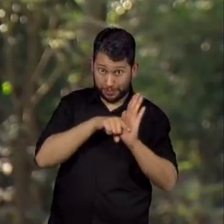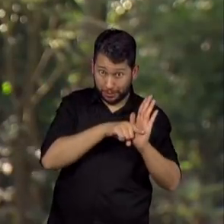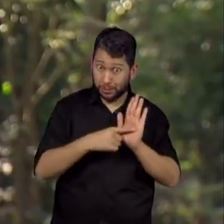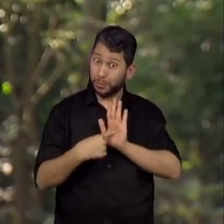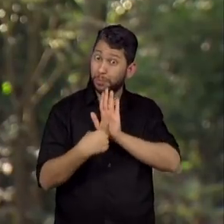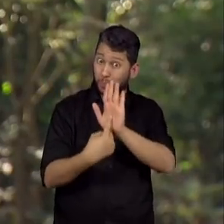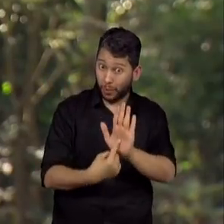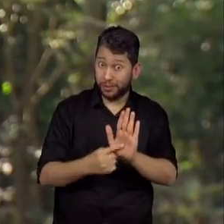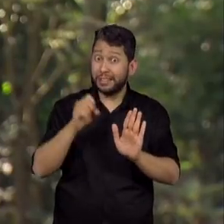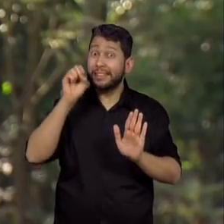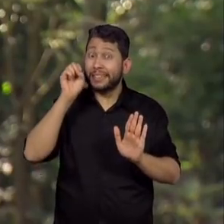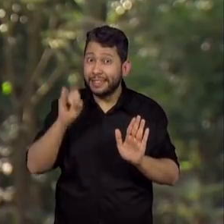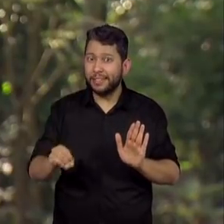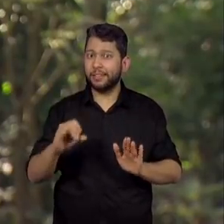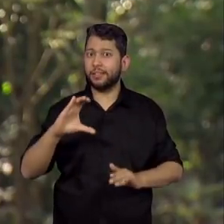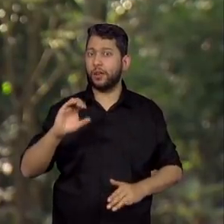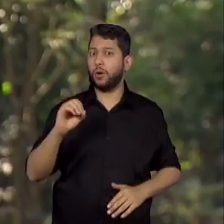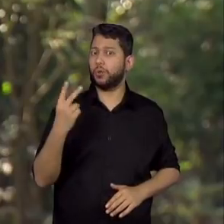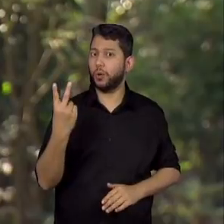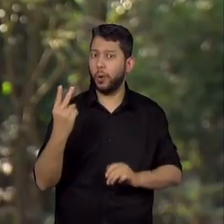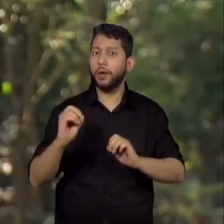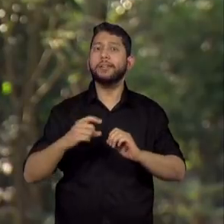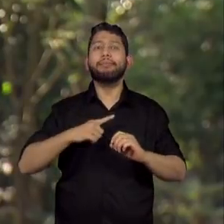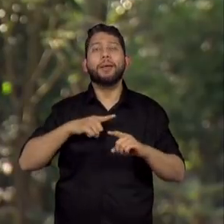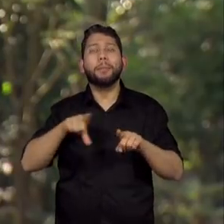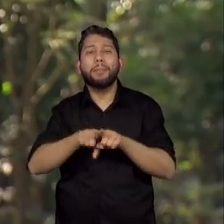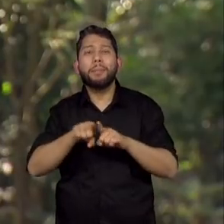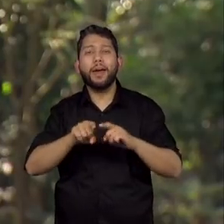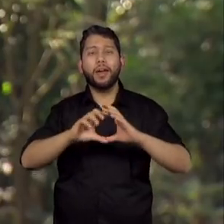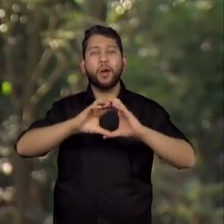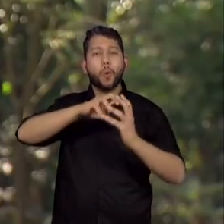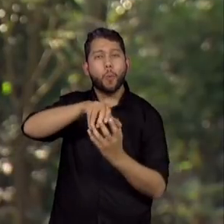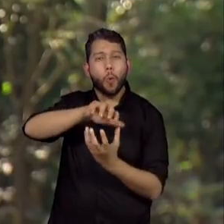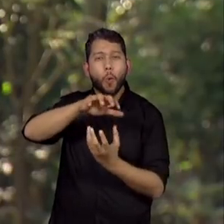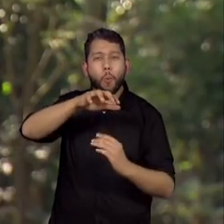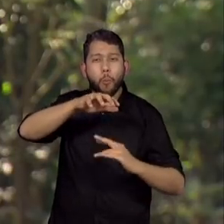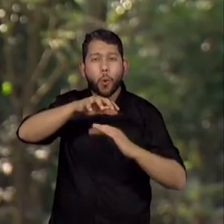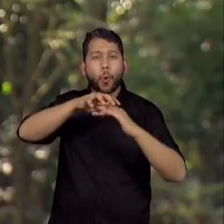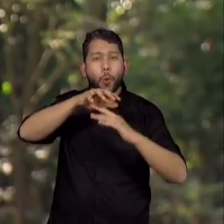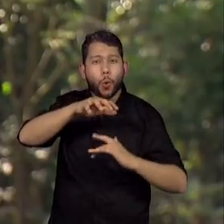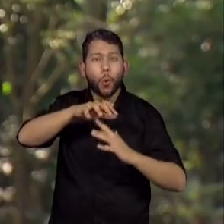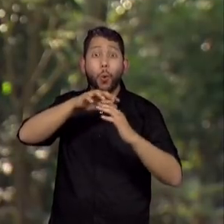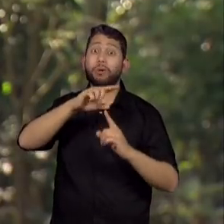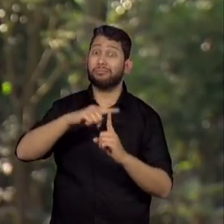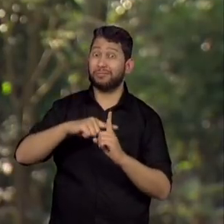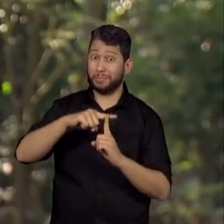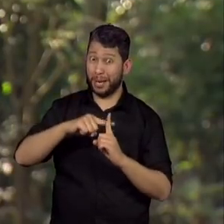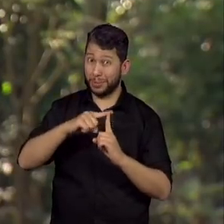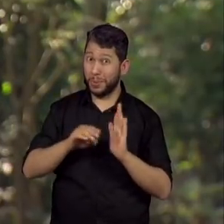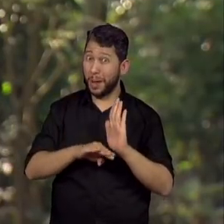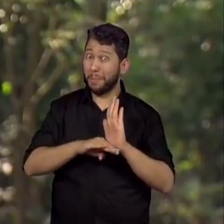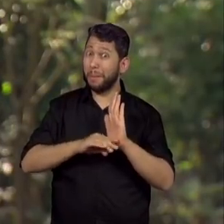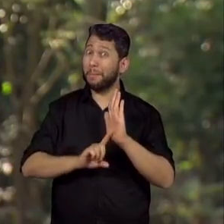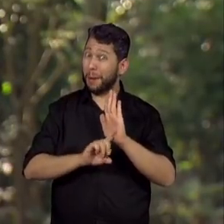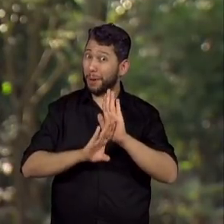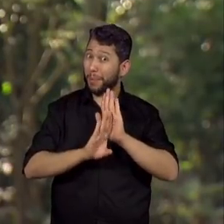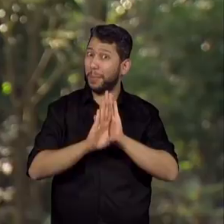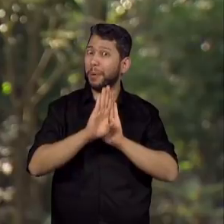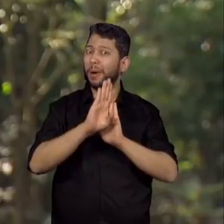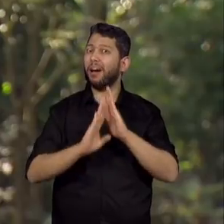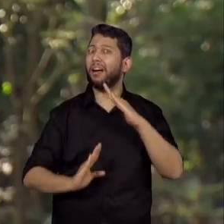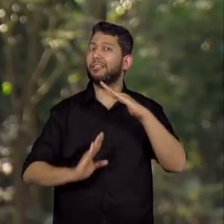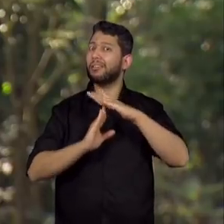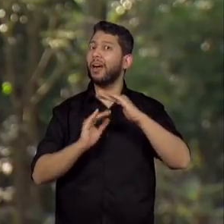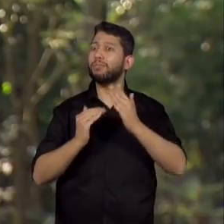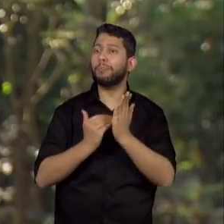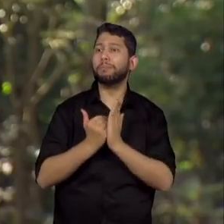houver corte nas emissões de gases de efeito estufa, a temperatura média na América do Sul pode chegar a 4 graus